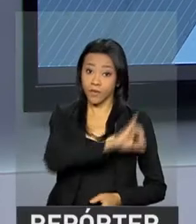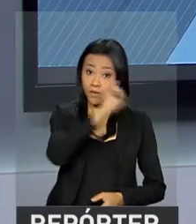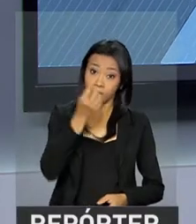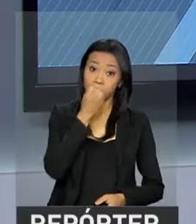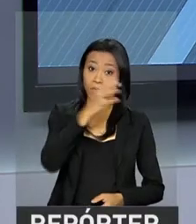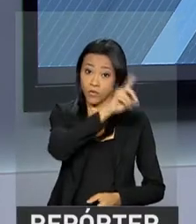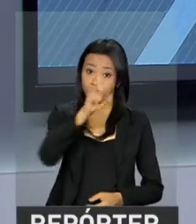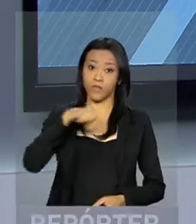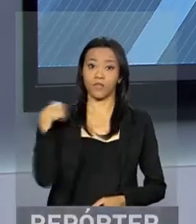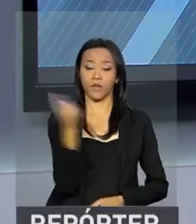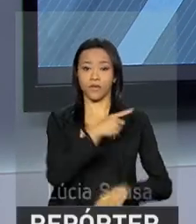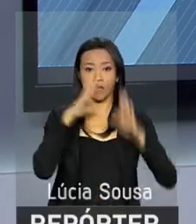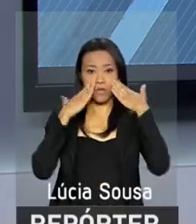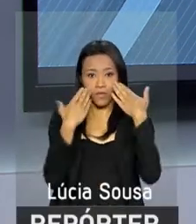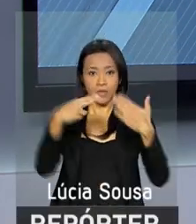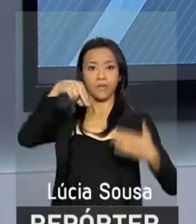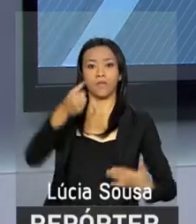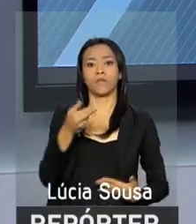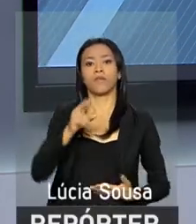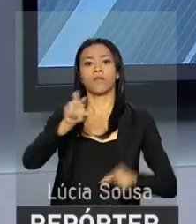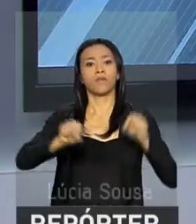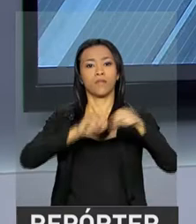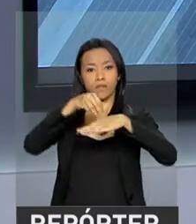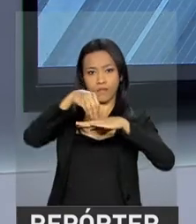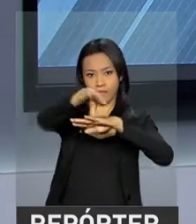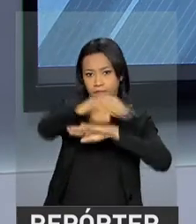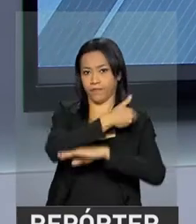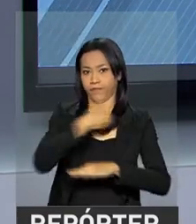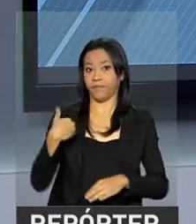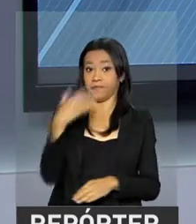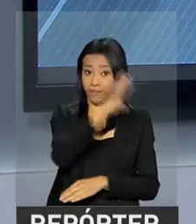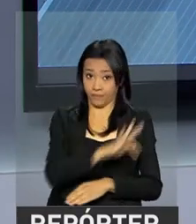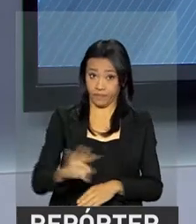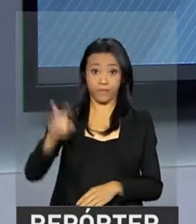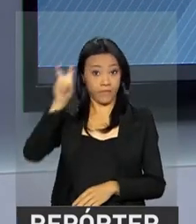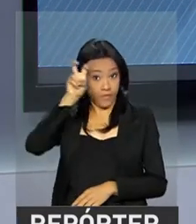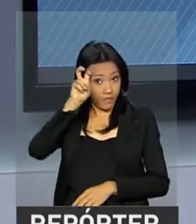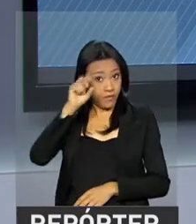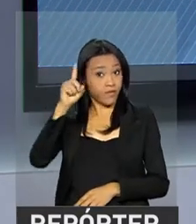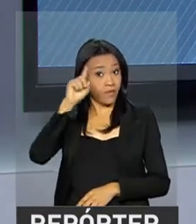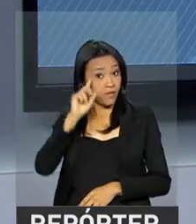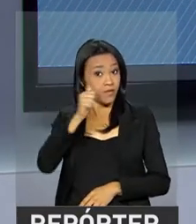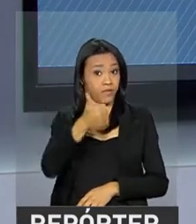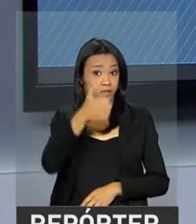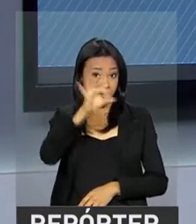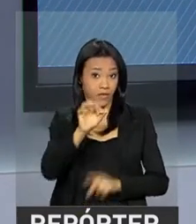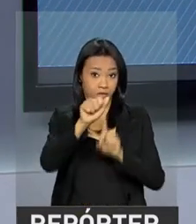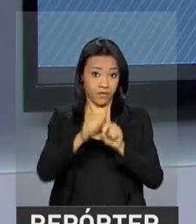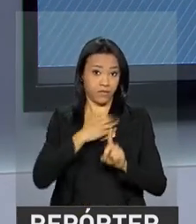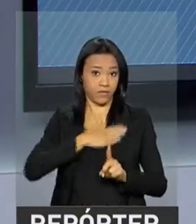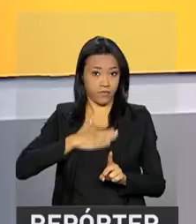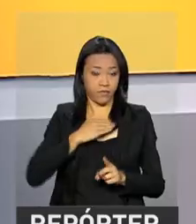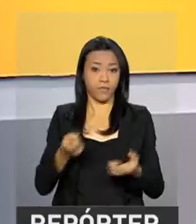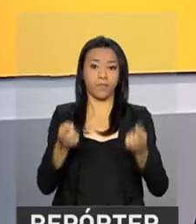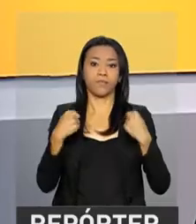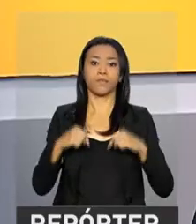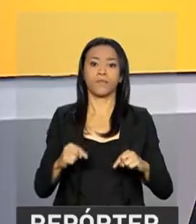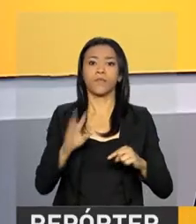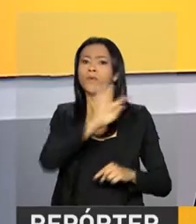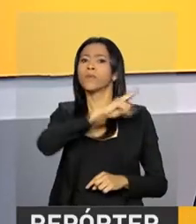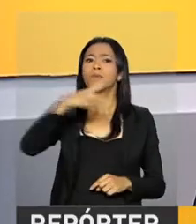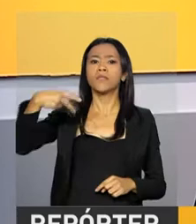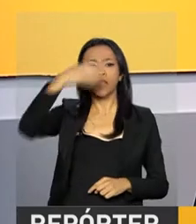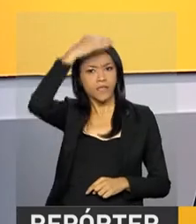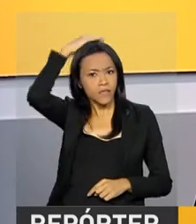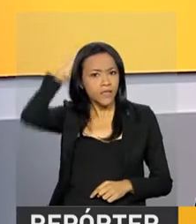Olá, bom dia. Estamos no ar com o repórter NBR e as notícias do governo federal desta quinta-feira, 10 de agosto. O